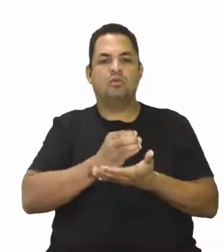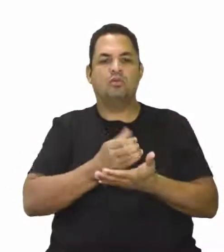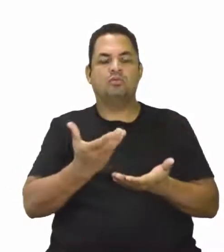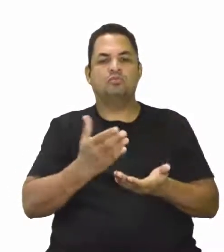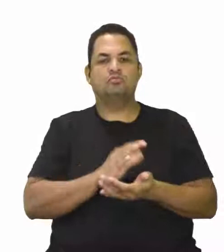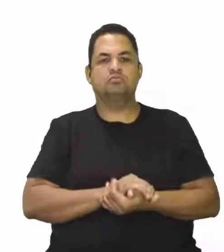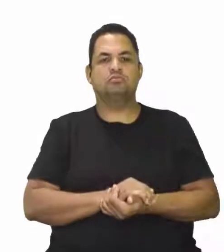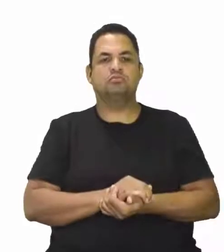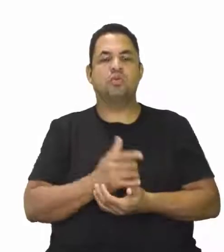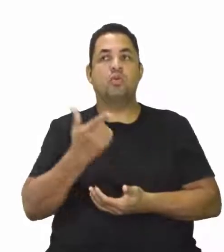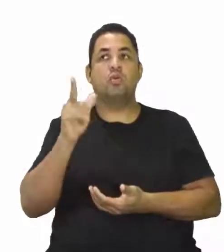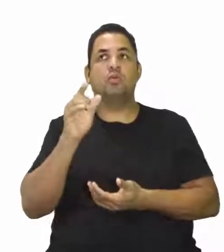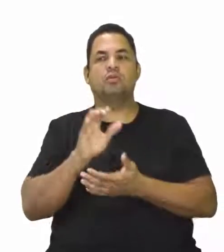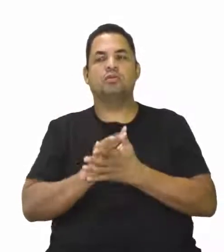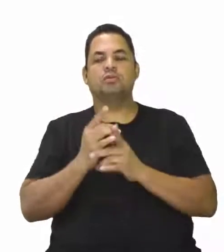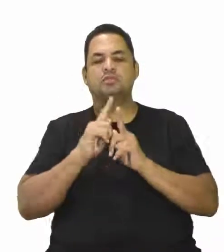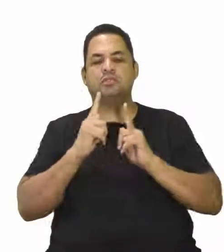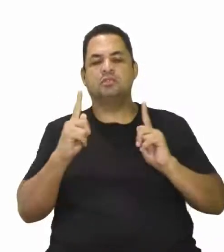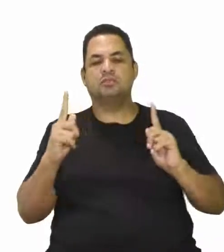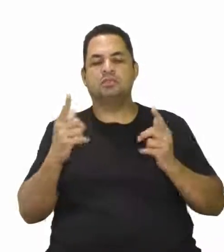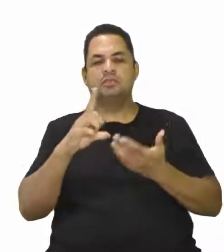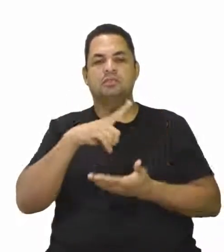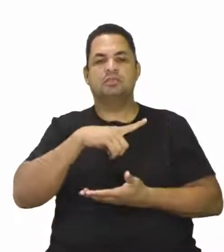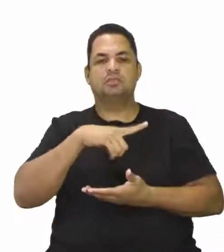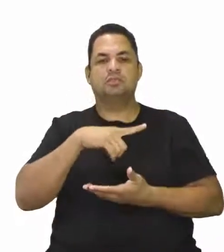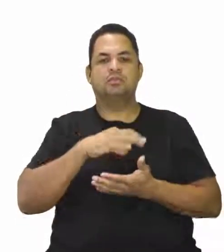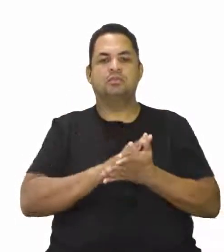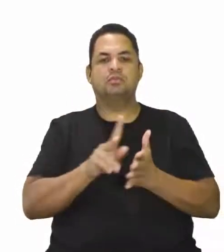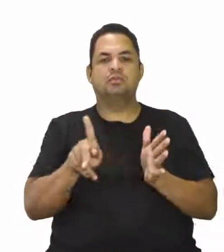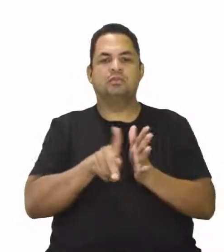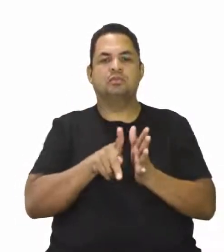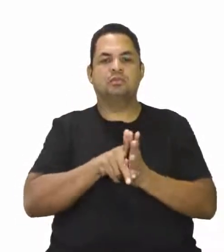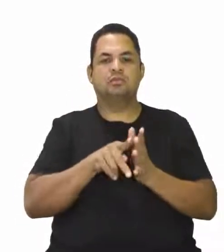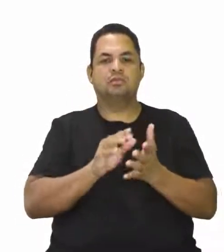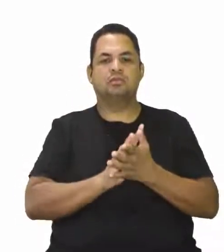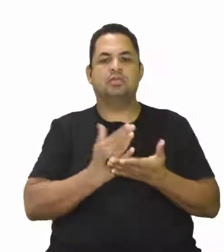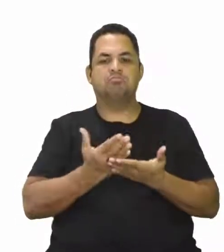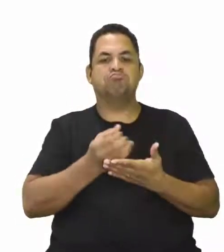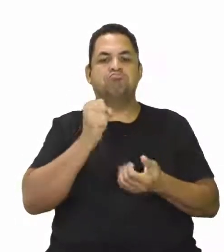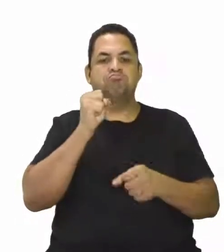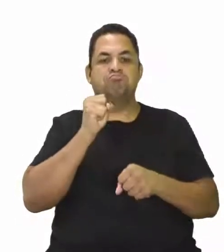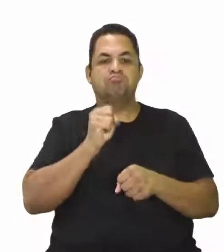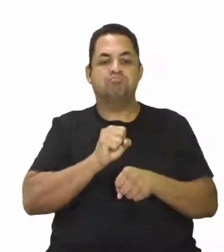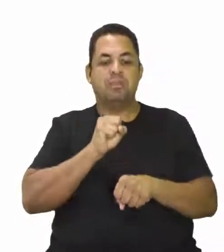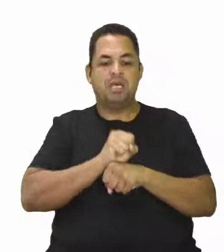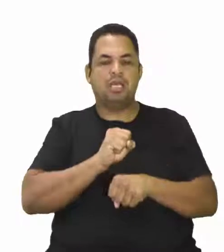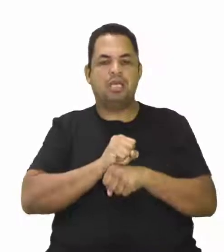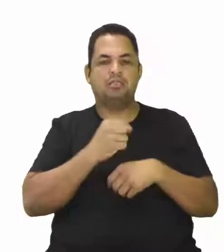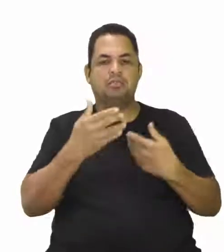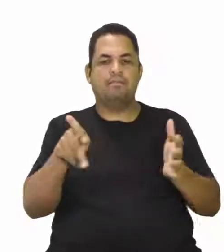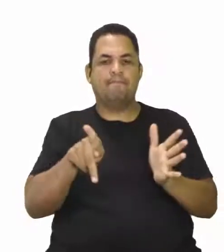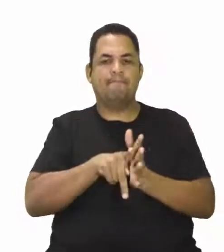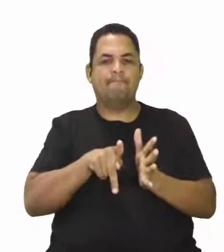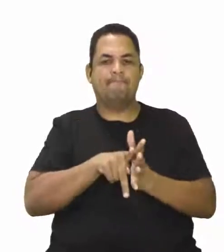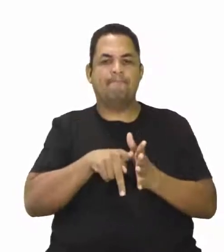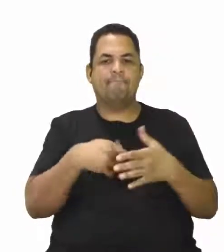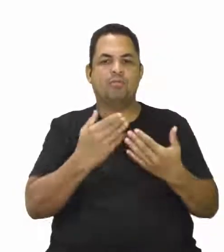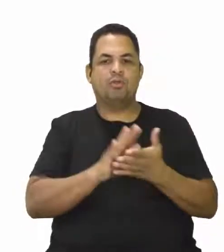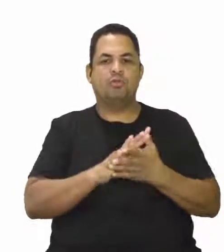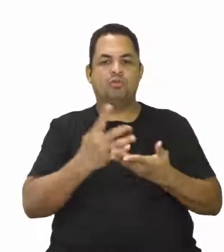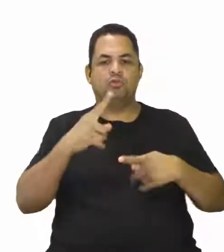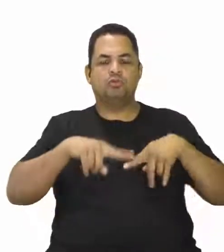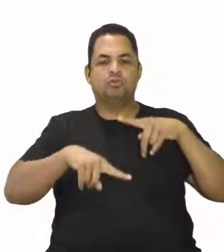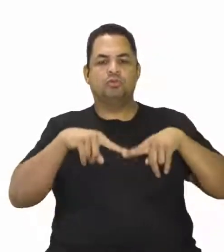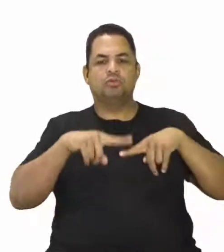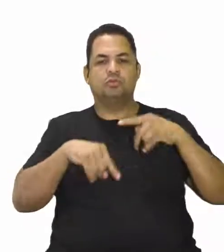Em algumas gramáticas, nós vamos encontrar como propriedade fixa, qualidade fixa. Própria do objeto,